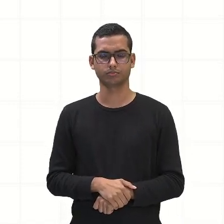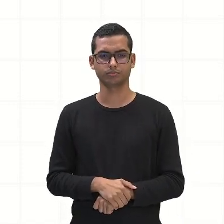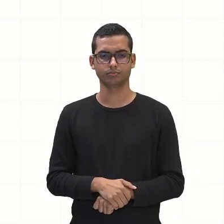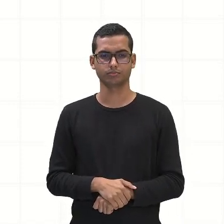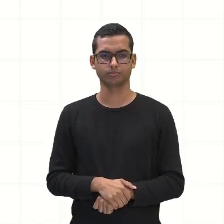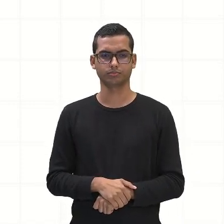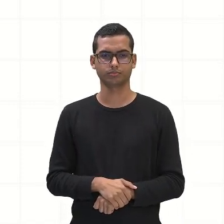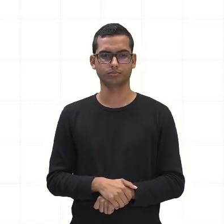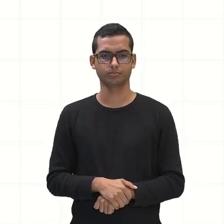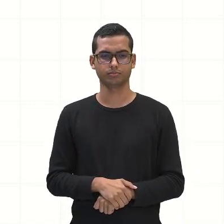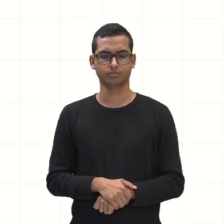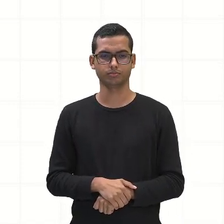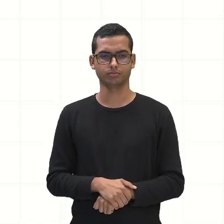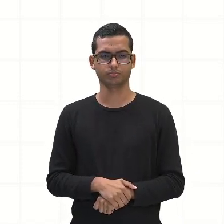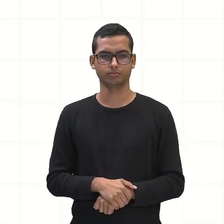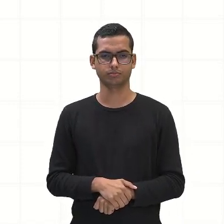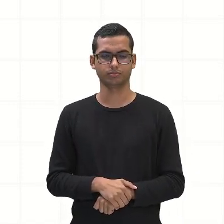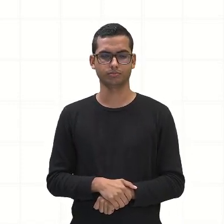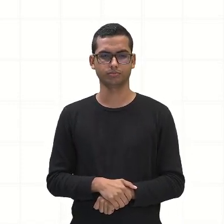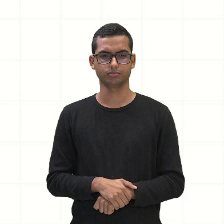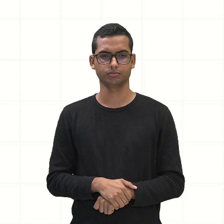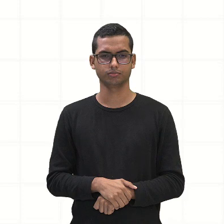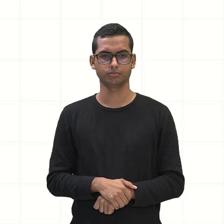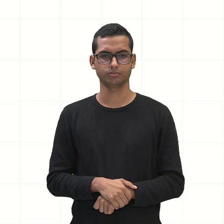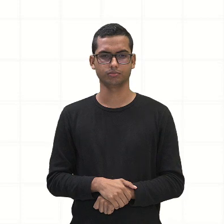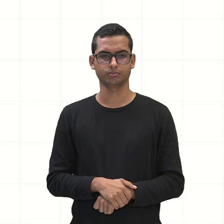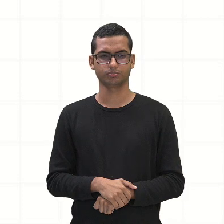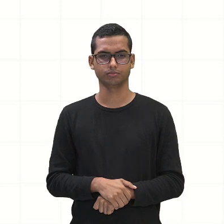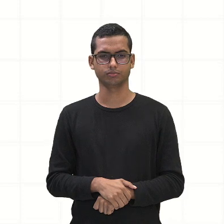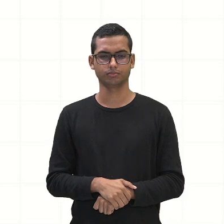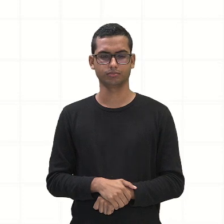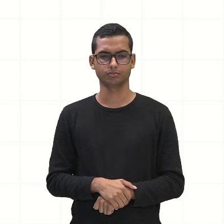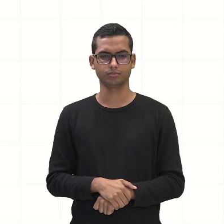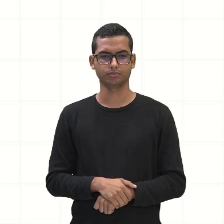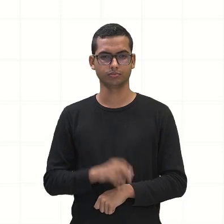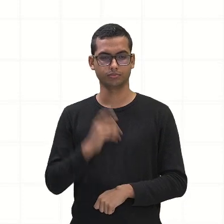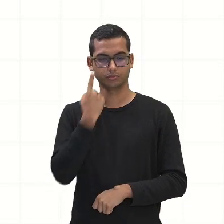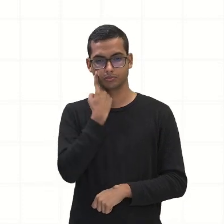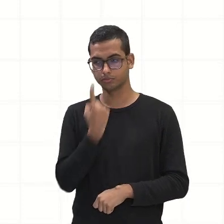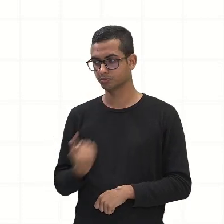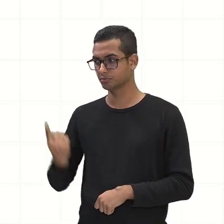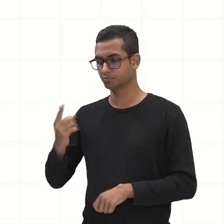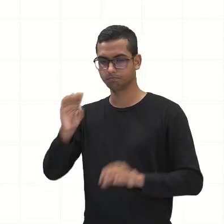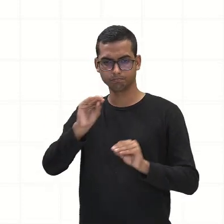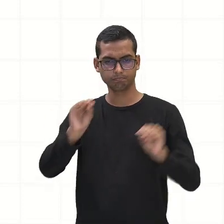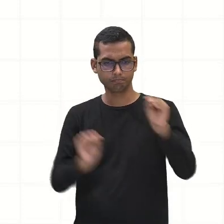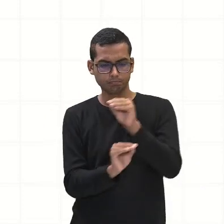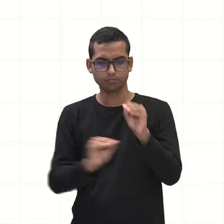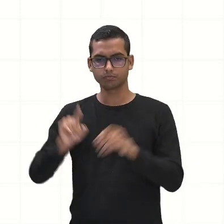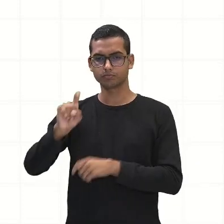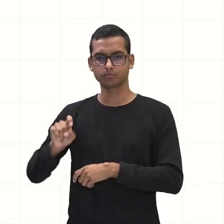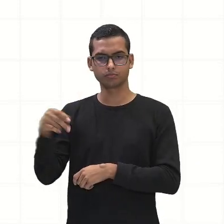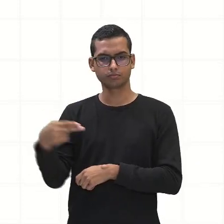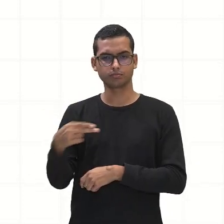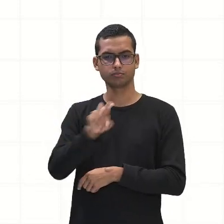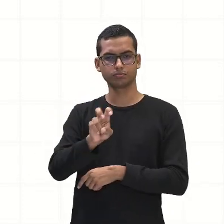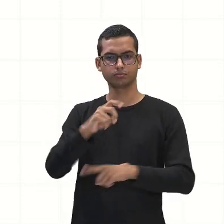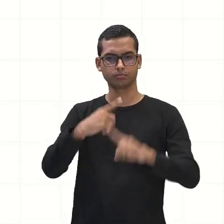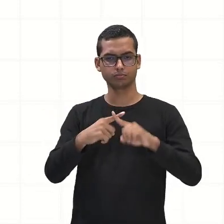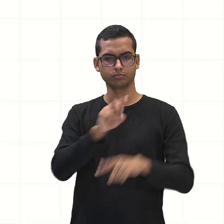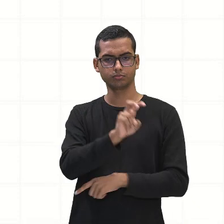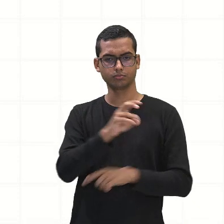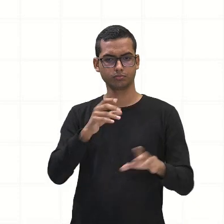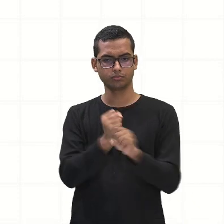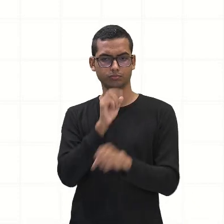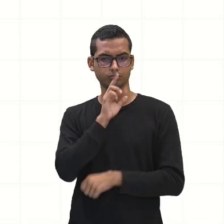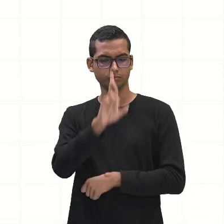multiplicando. Tudo bem? Então, 5 vezes 5, 25. Então, eu consigo pensar o seguinte.